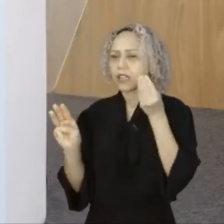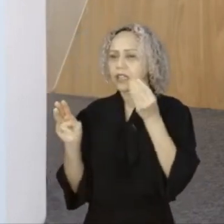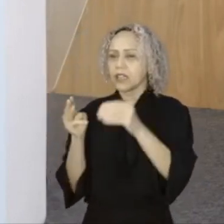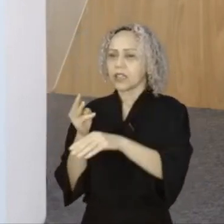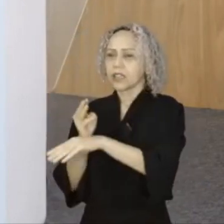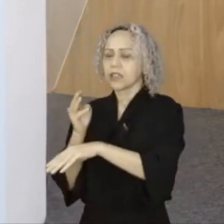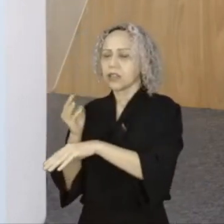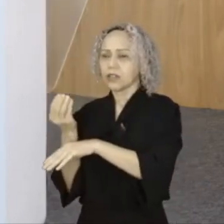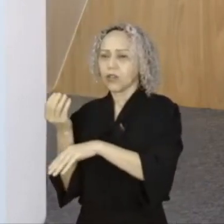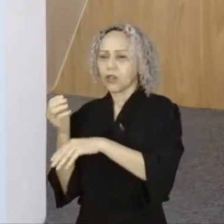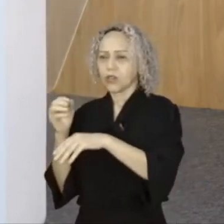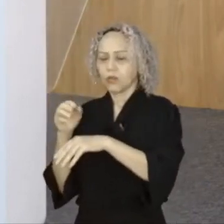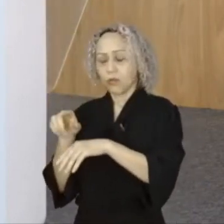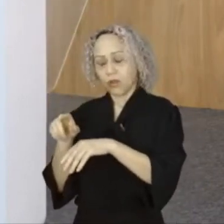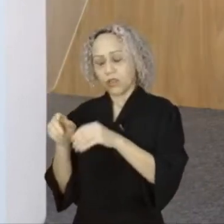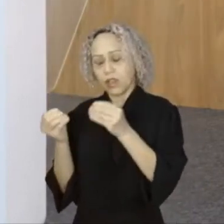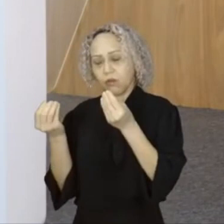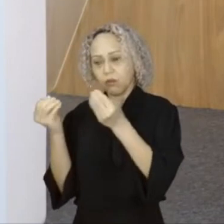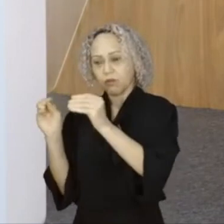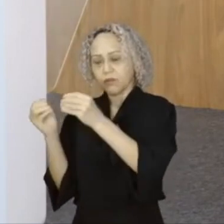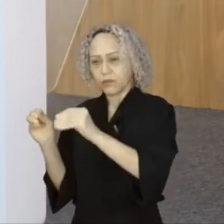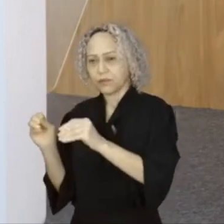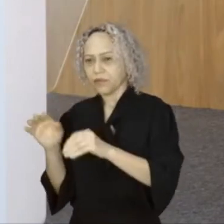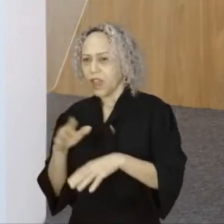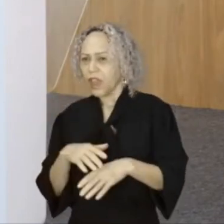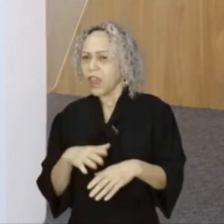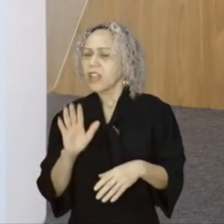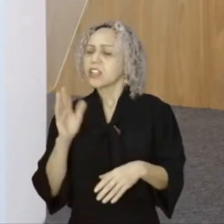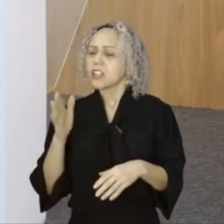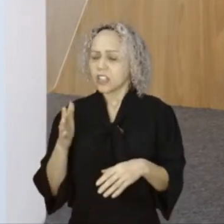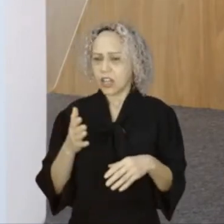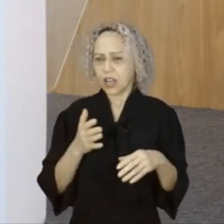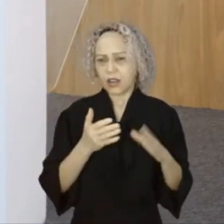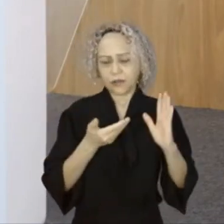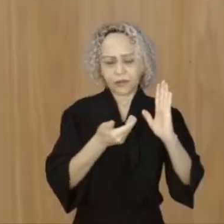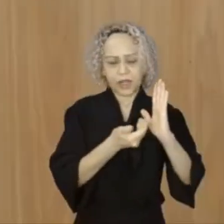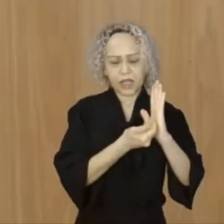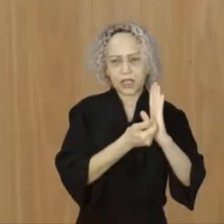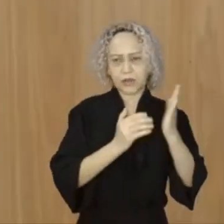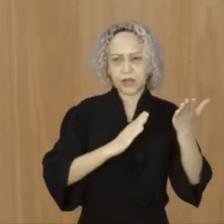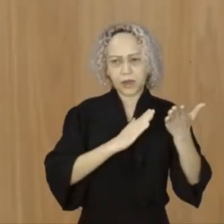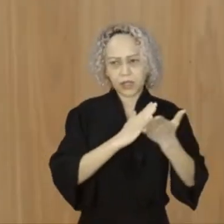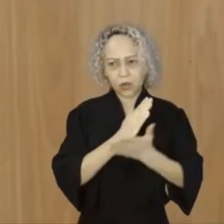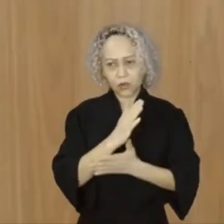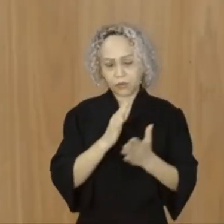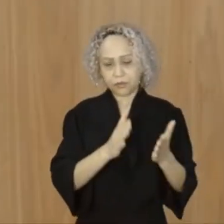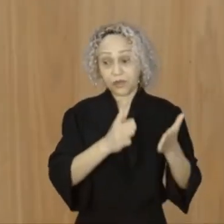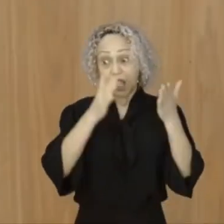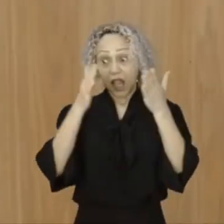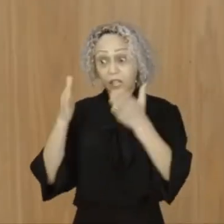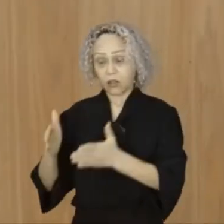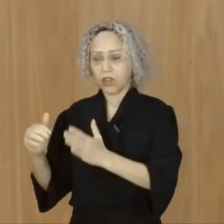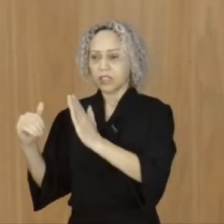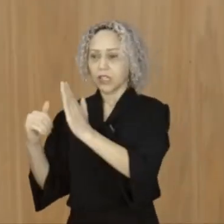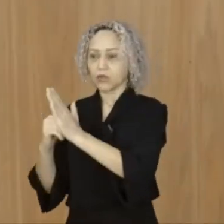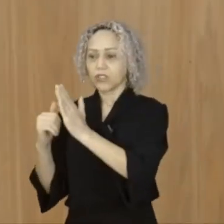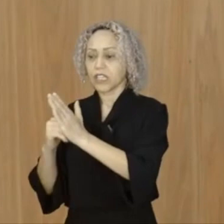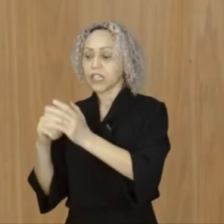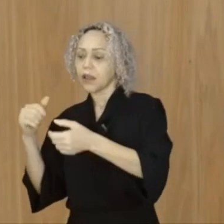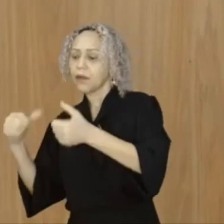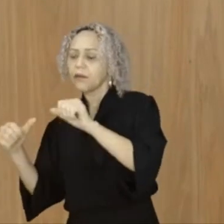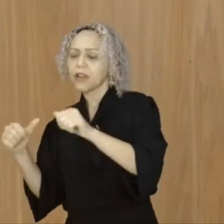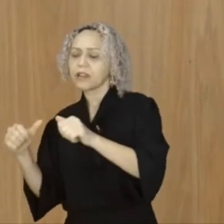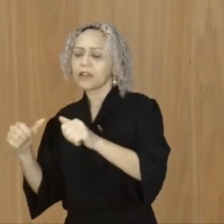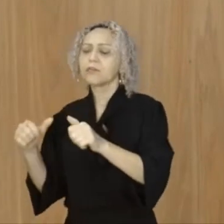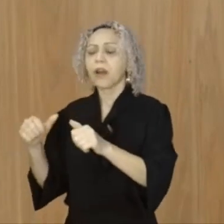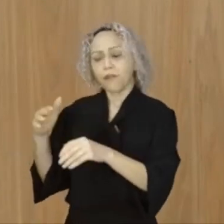na Câmara dos Deputados, né, e agora está em tramitação no Senado Federal. Essa reforma proposta pelo governo